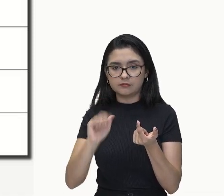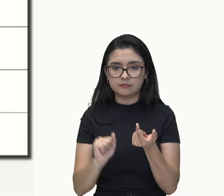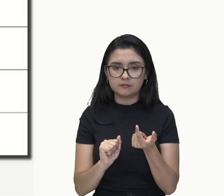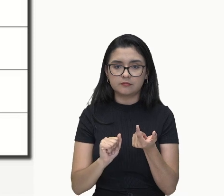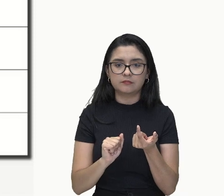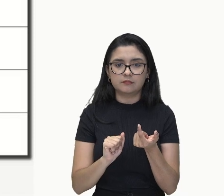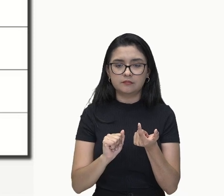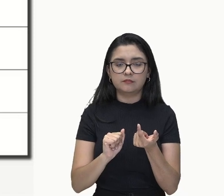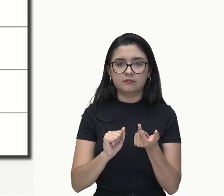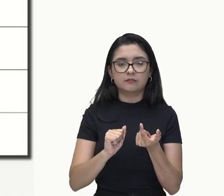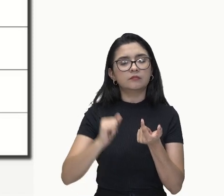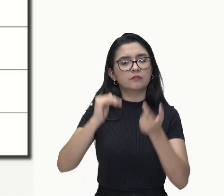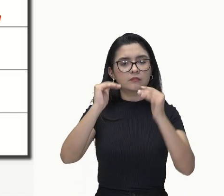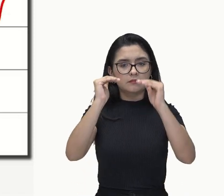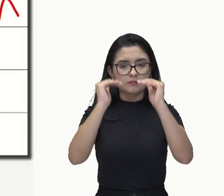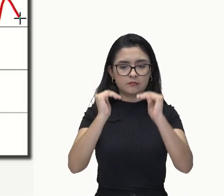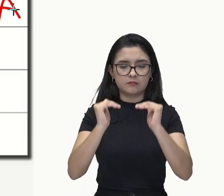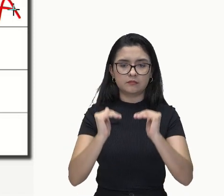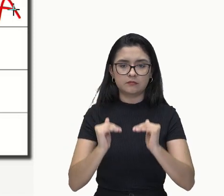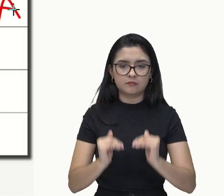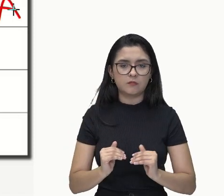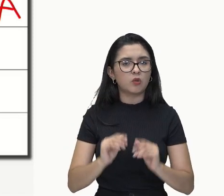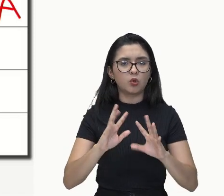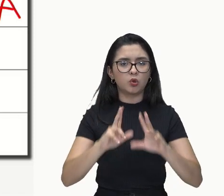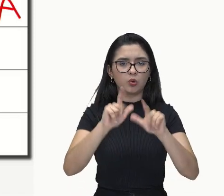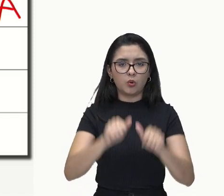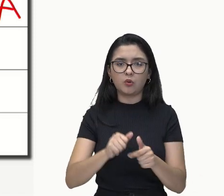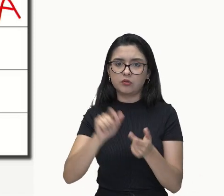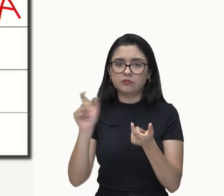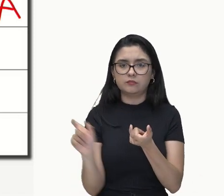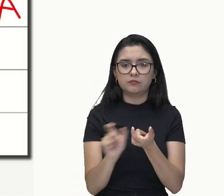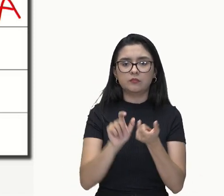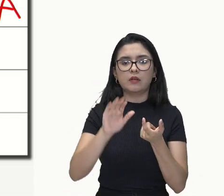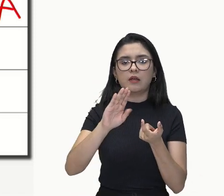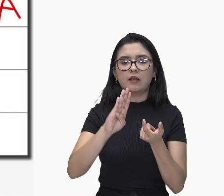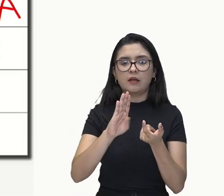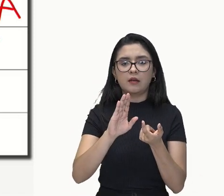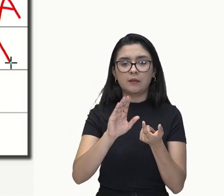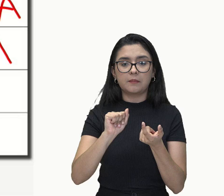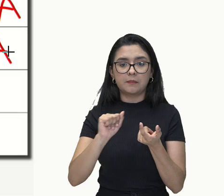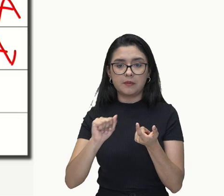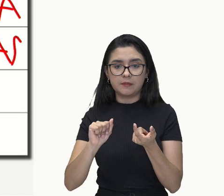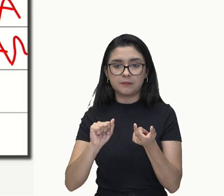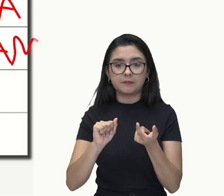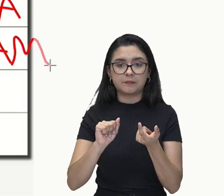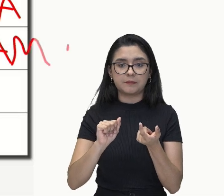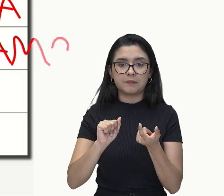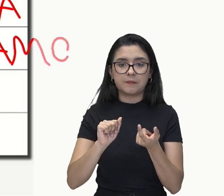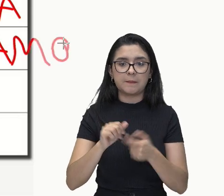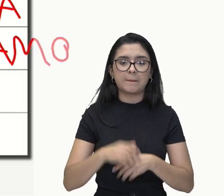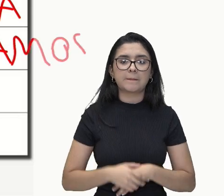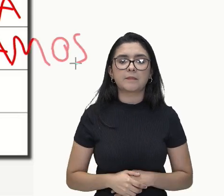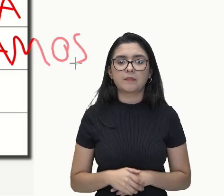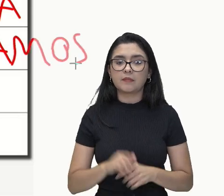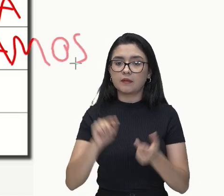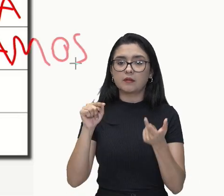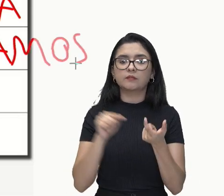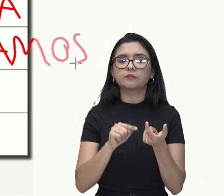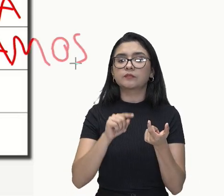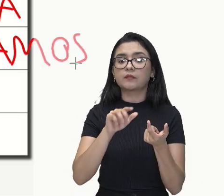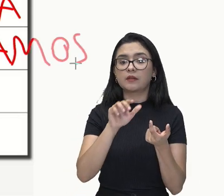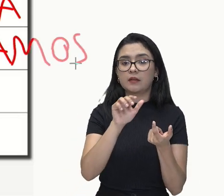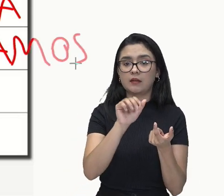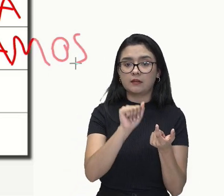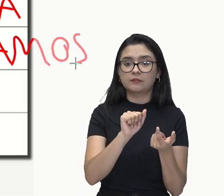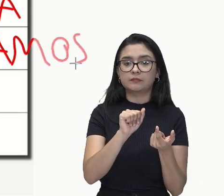él viajaba, nosotros viajábamos, ó, viajábamos, vosotros, tem um